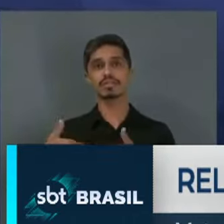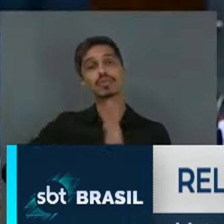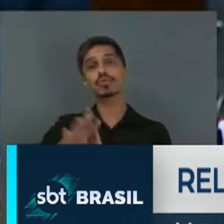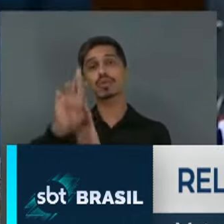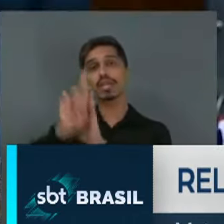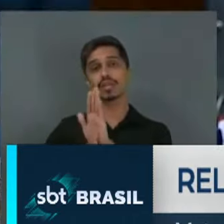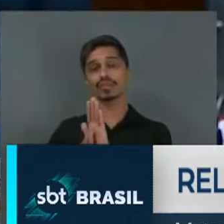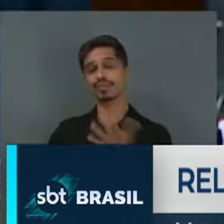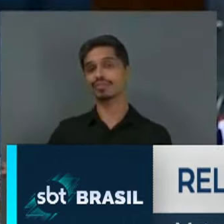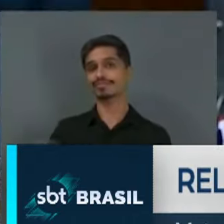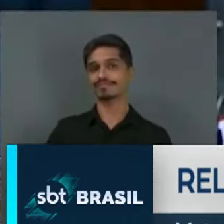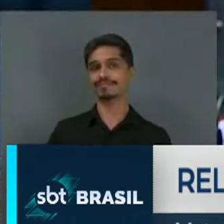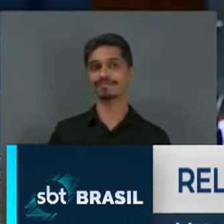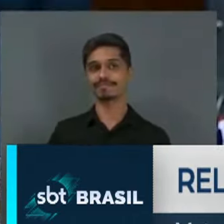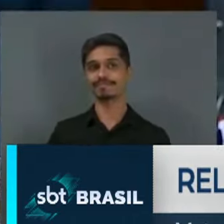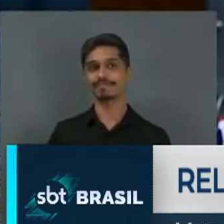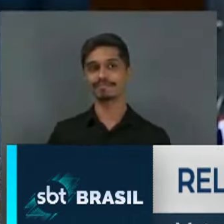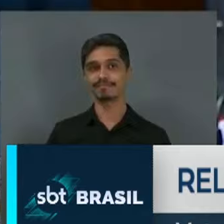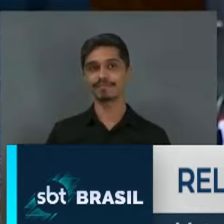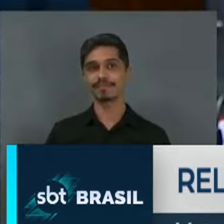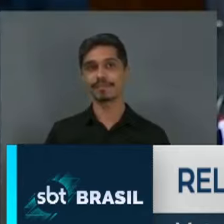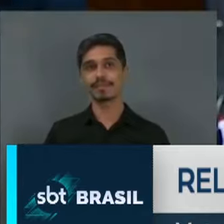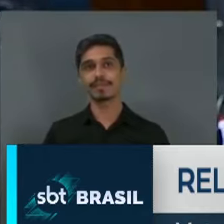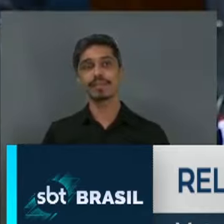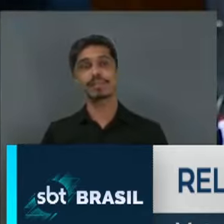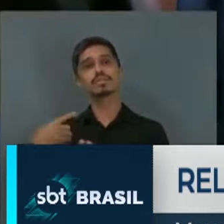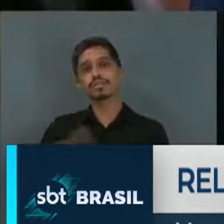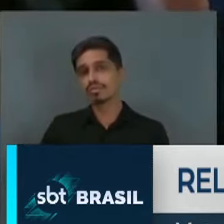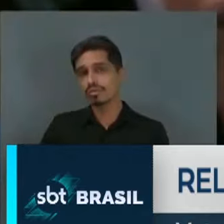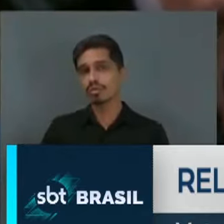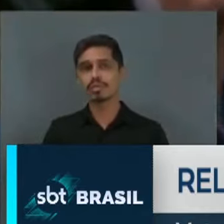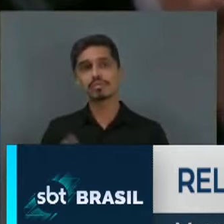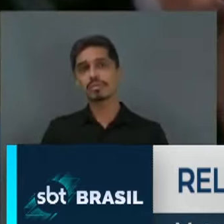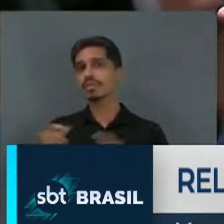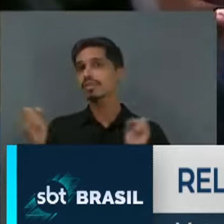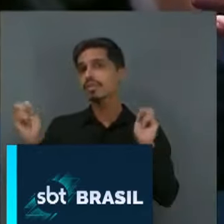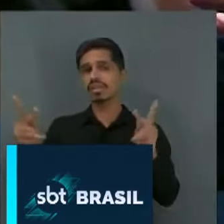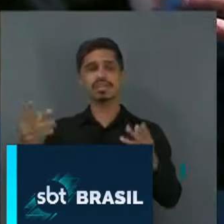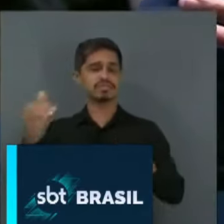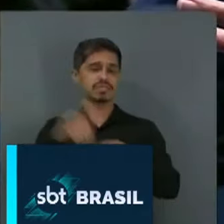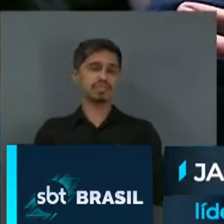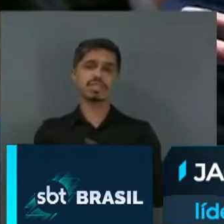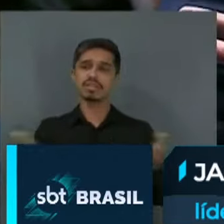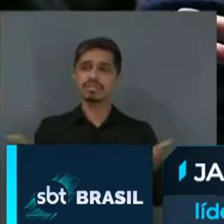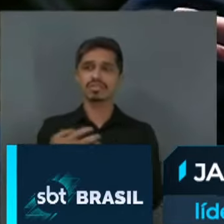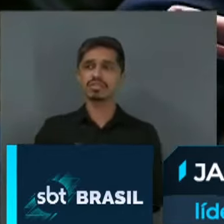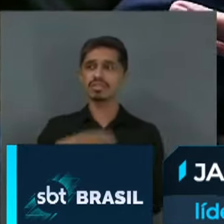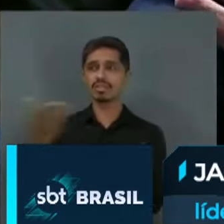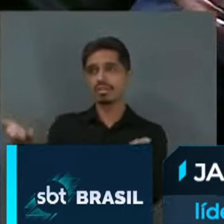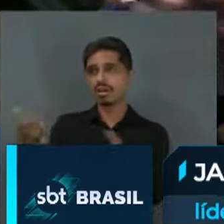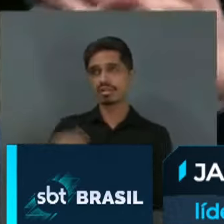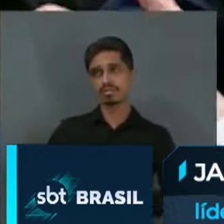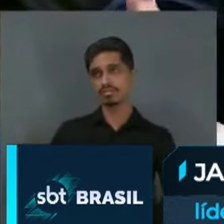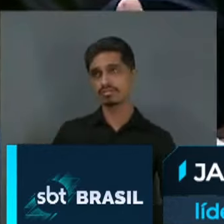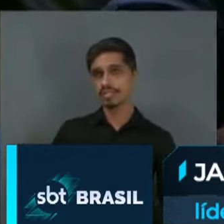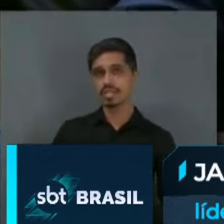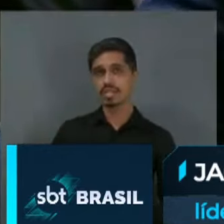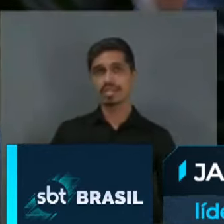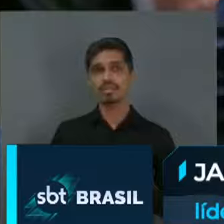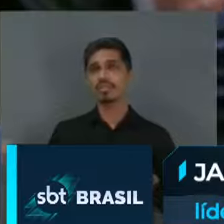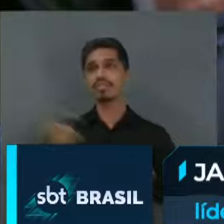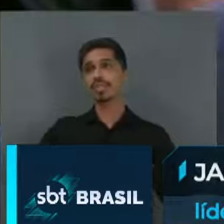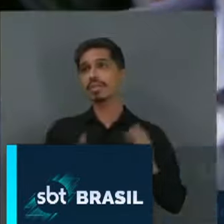pediram mais tempo para negociar pontos do projeto. Podemos votar a matéria como está apresentada. Ela voltará